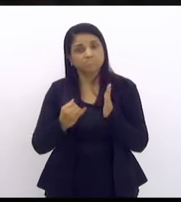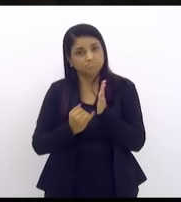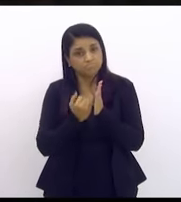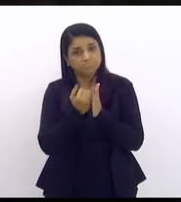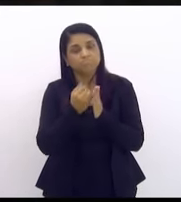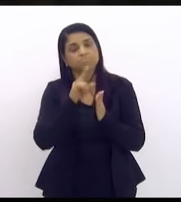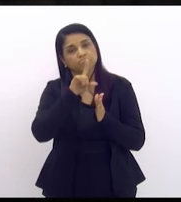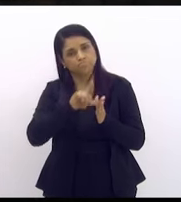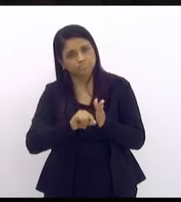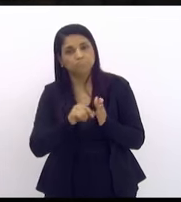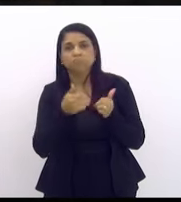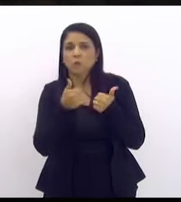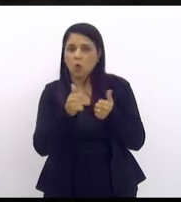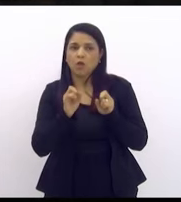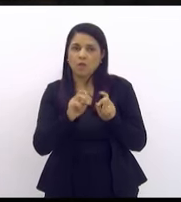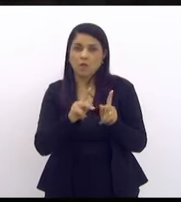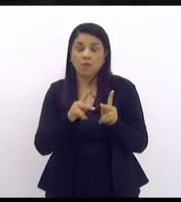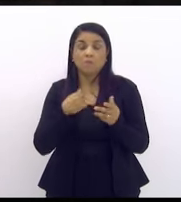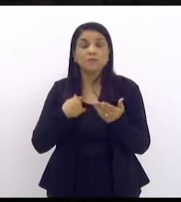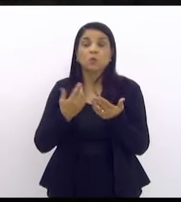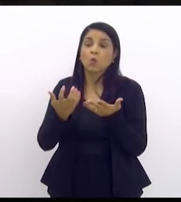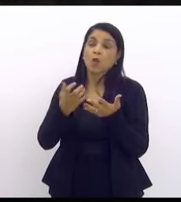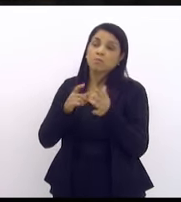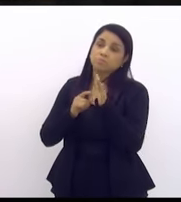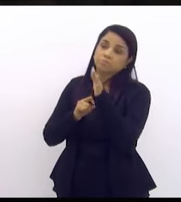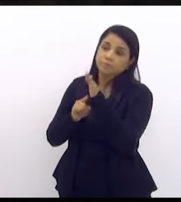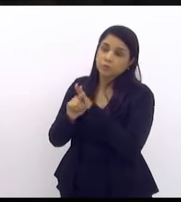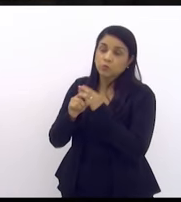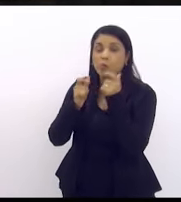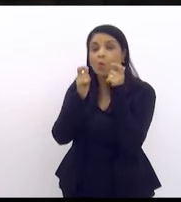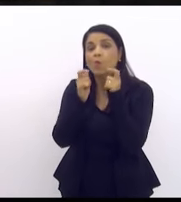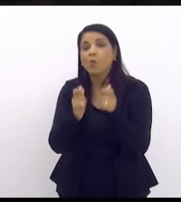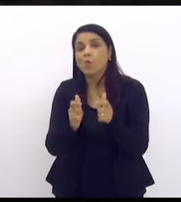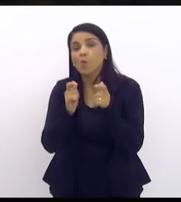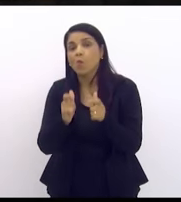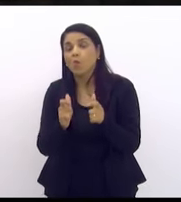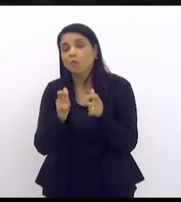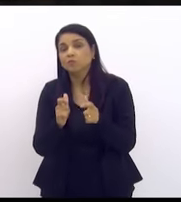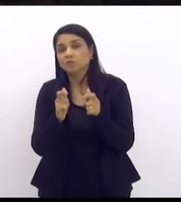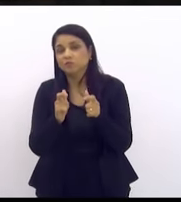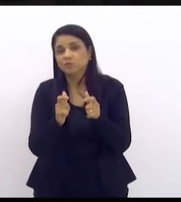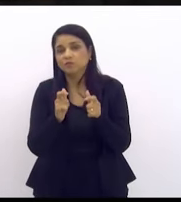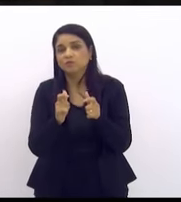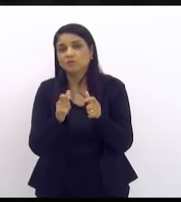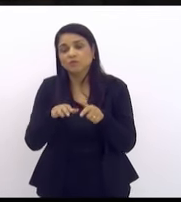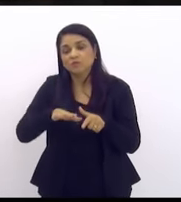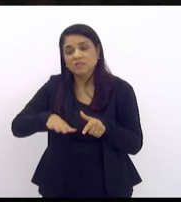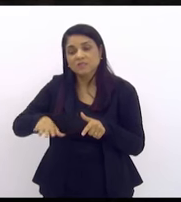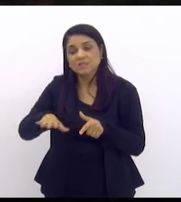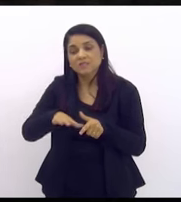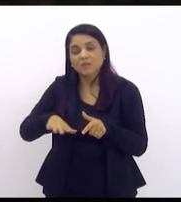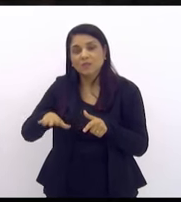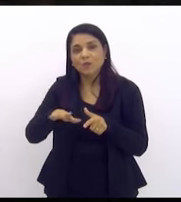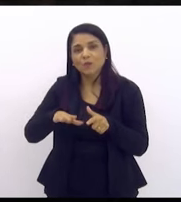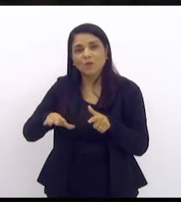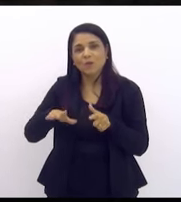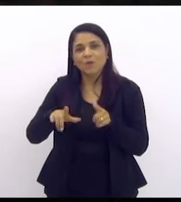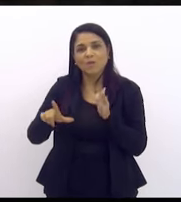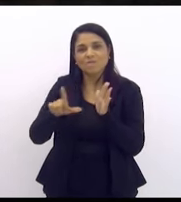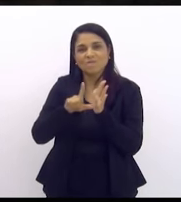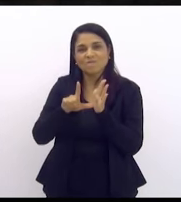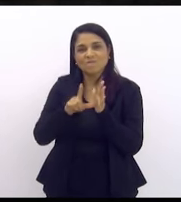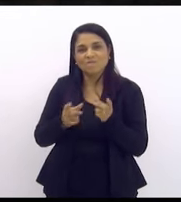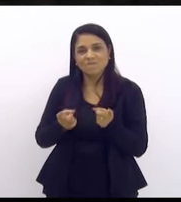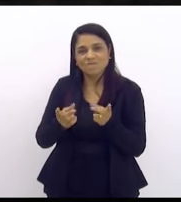está dada. Mas eu queria perguntar onde está a contrapartida do setor de comércio e reparação